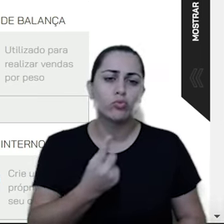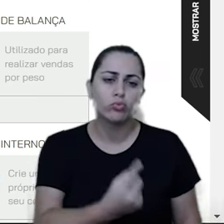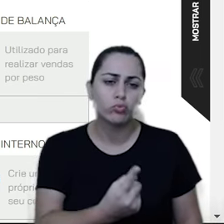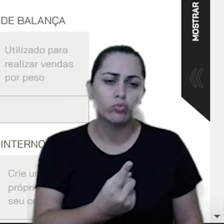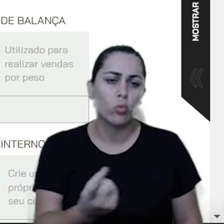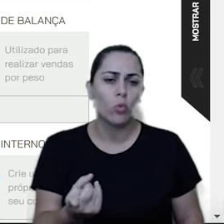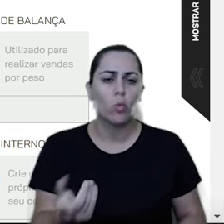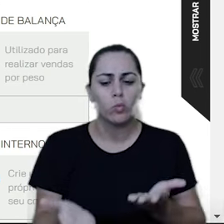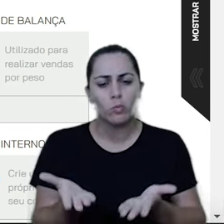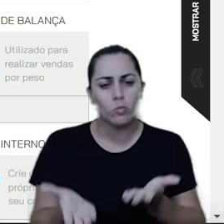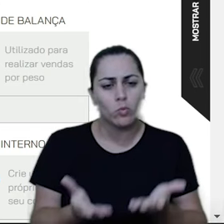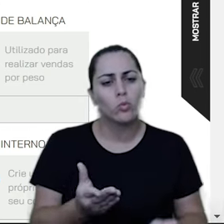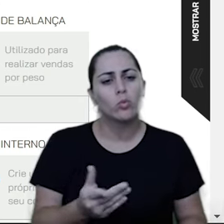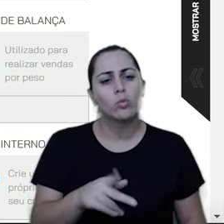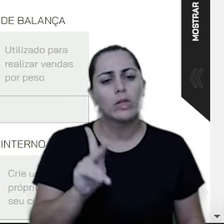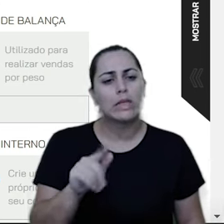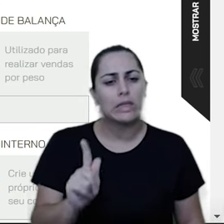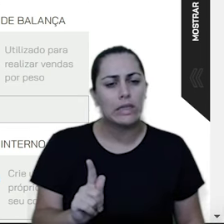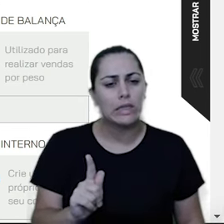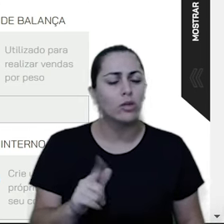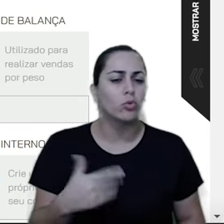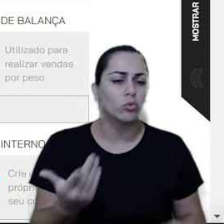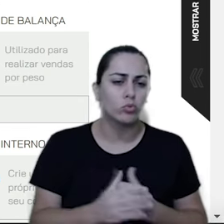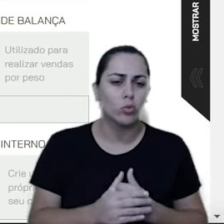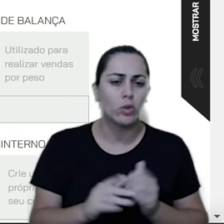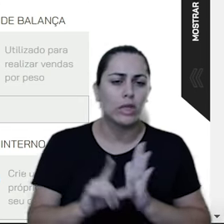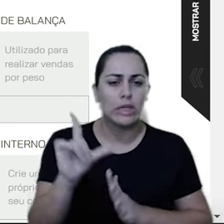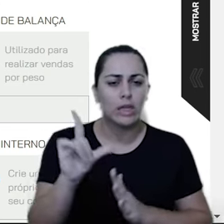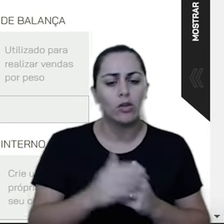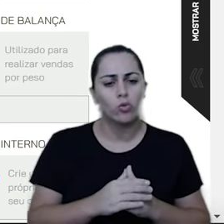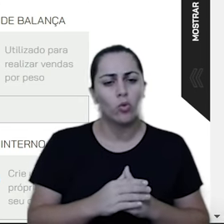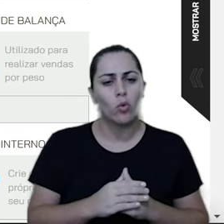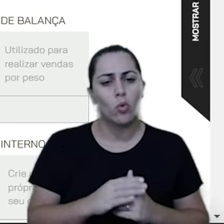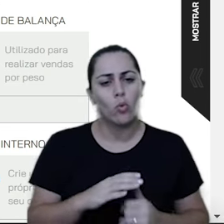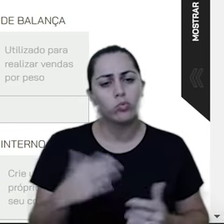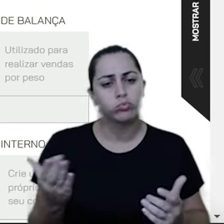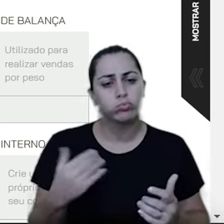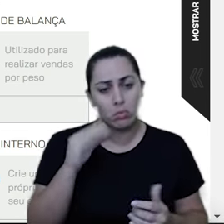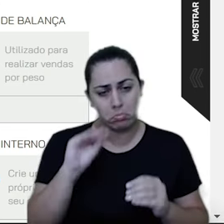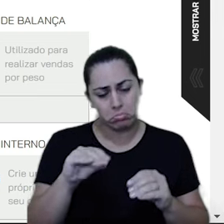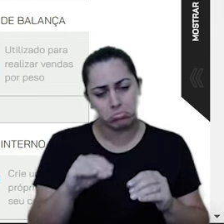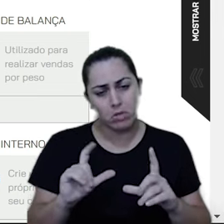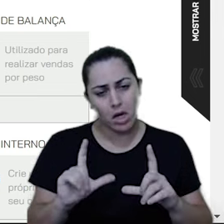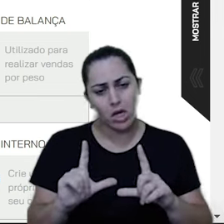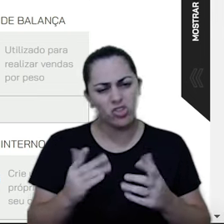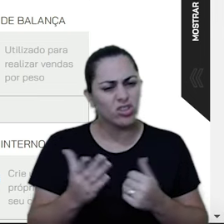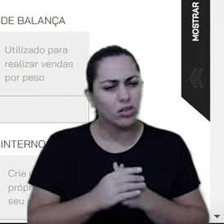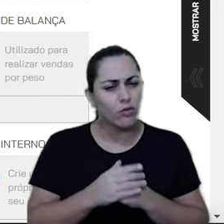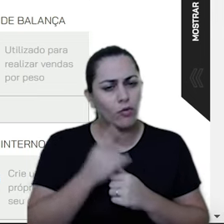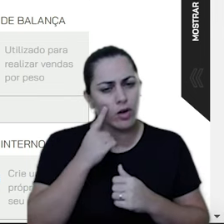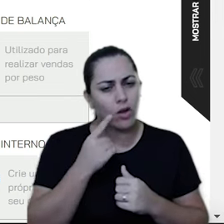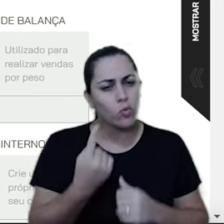unidade eu vendo por quilo vendo por litro não vendo por unidade ou a caixa né uma caixa pode ser uma caixinha não vou